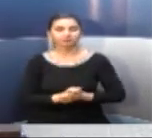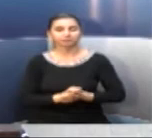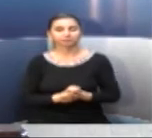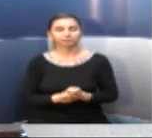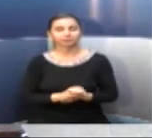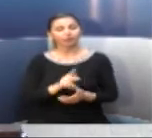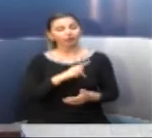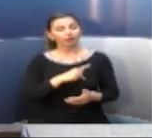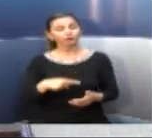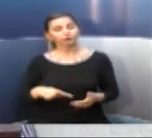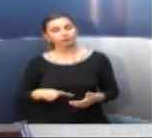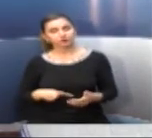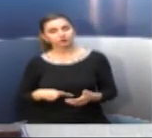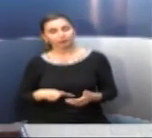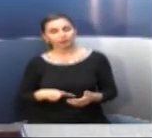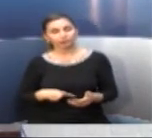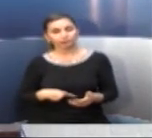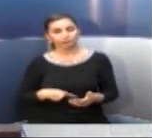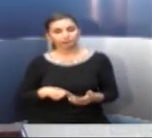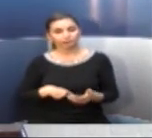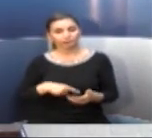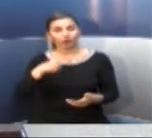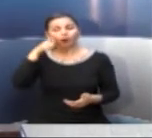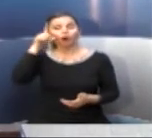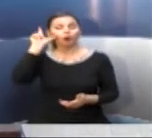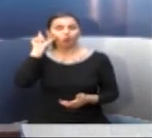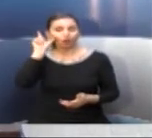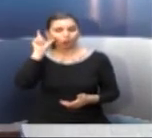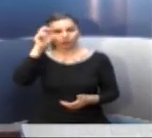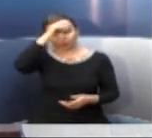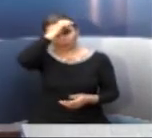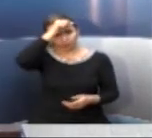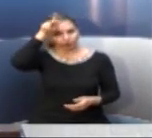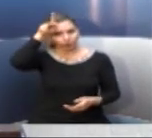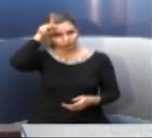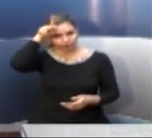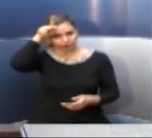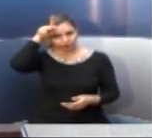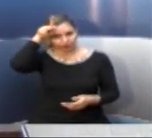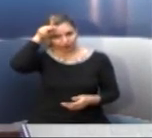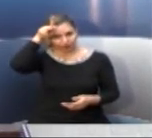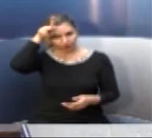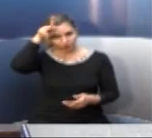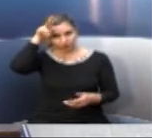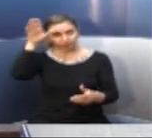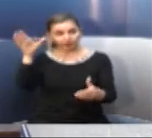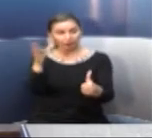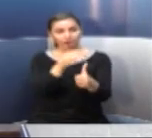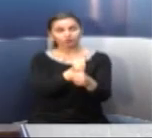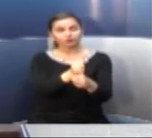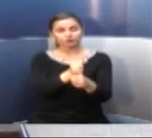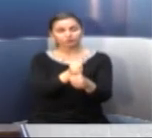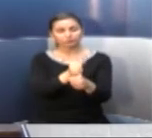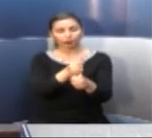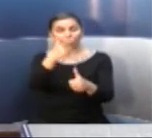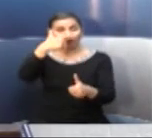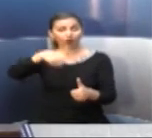presidente, na manhã de ontem, o prefeito municipal deu posse a mais um